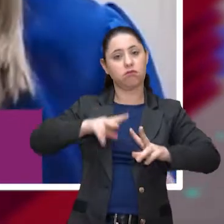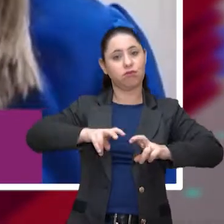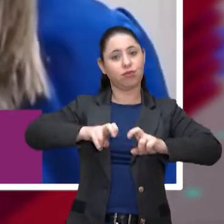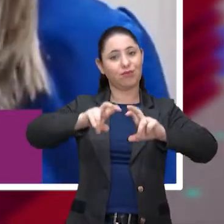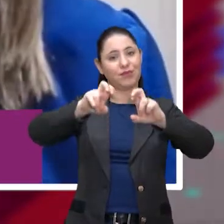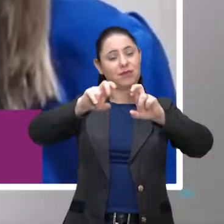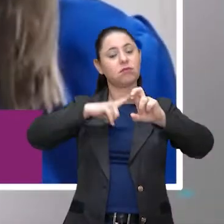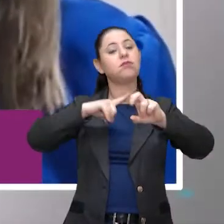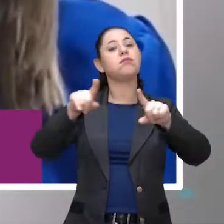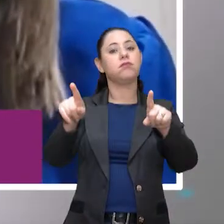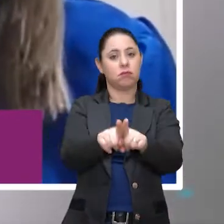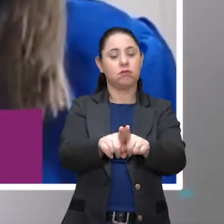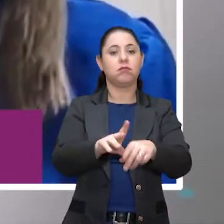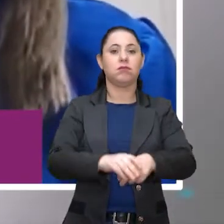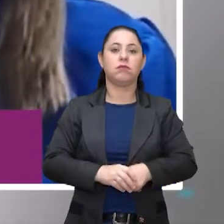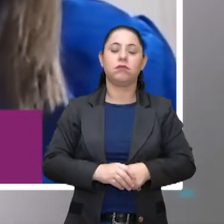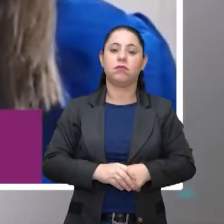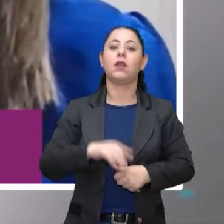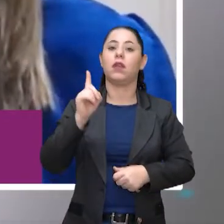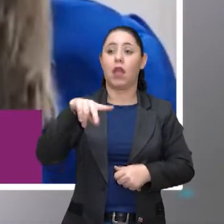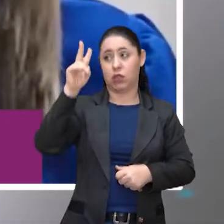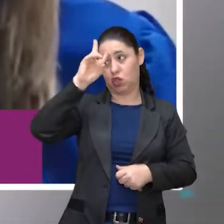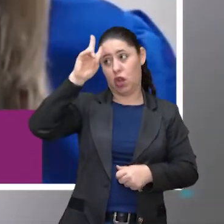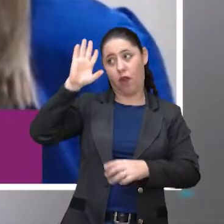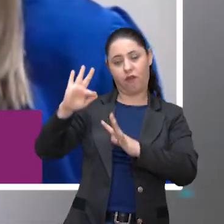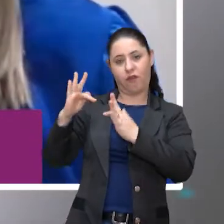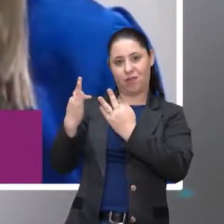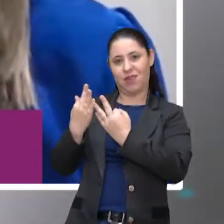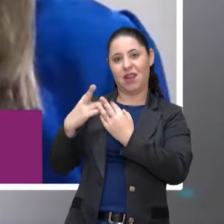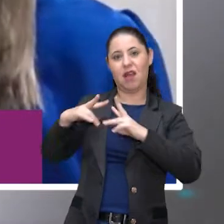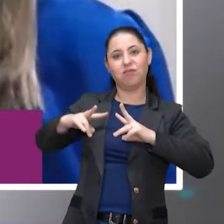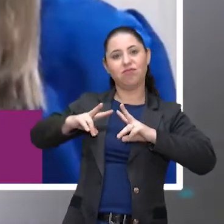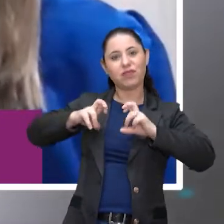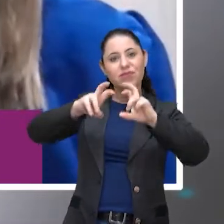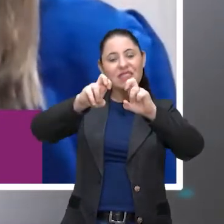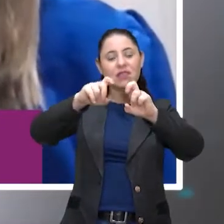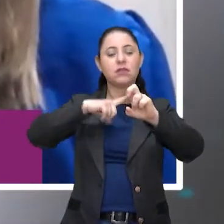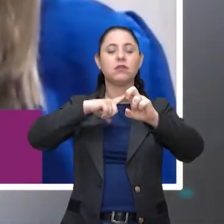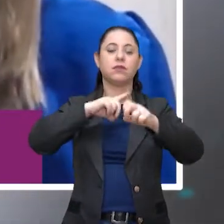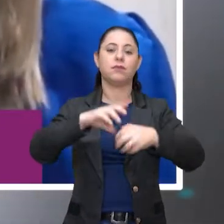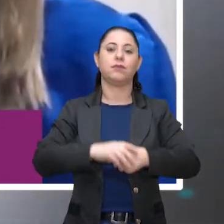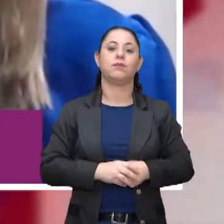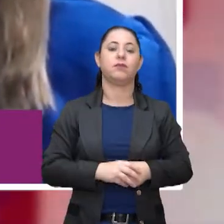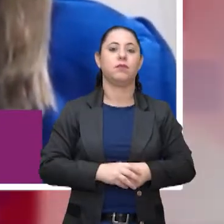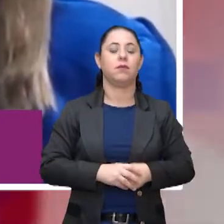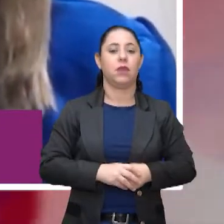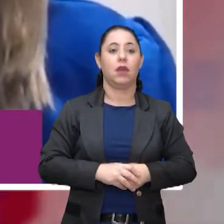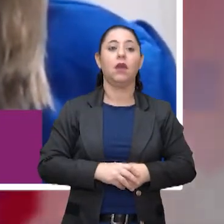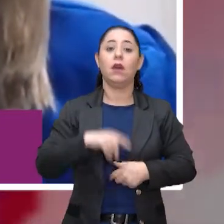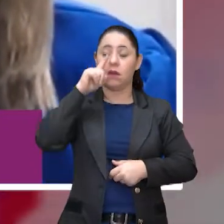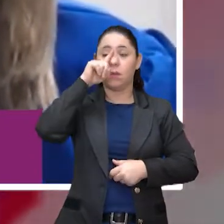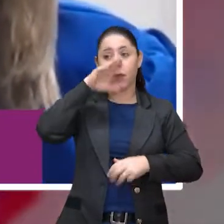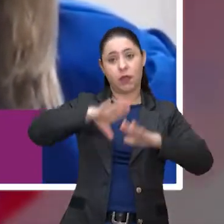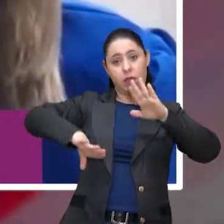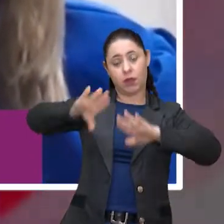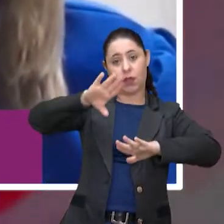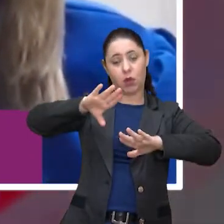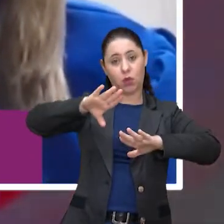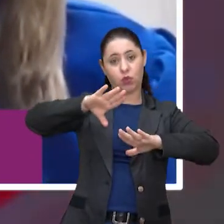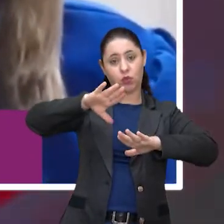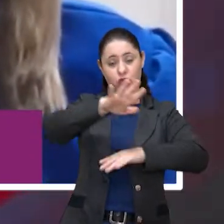que é essa questão também do histórico familiar de câncer, né? É o risco em geral,